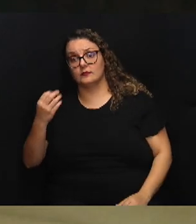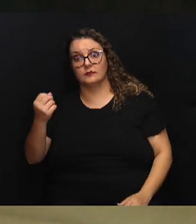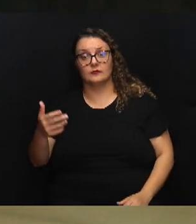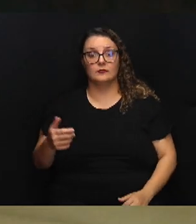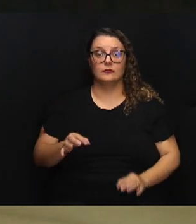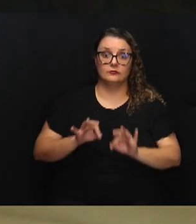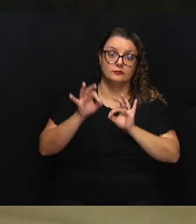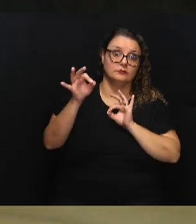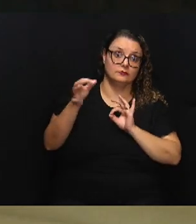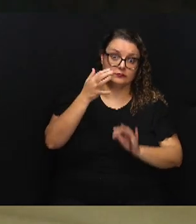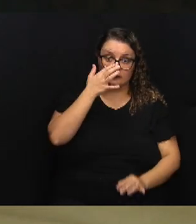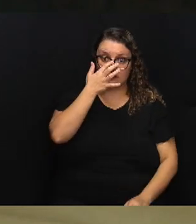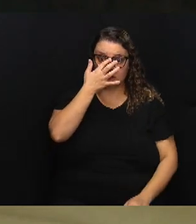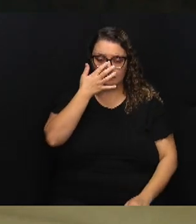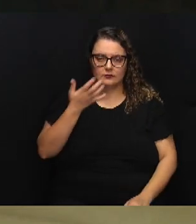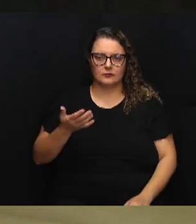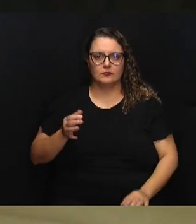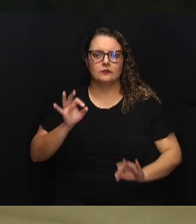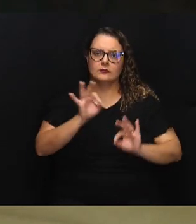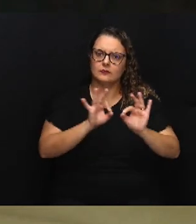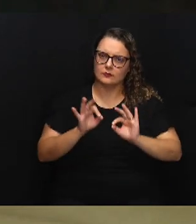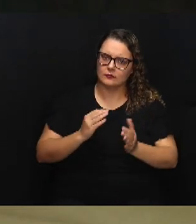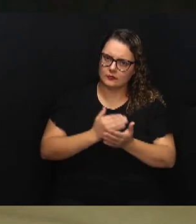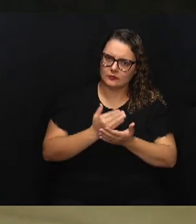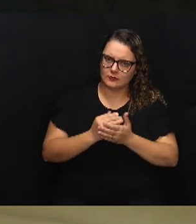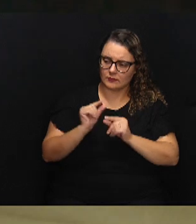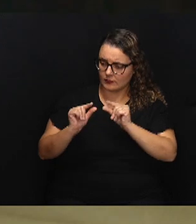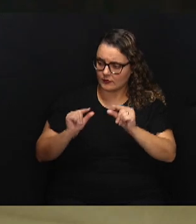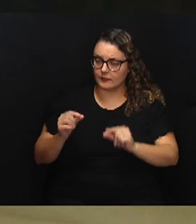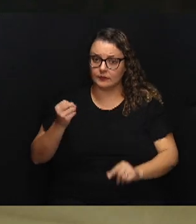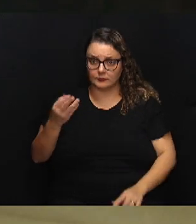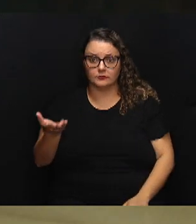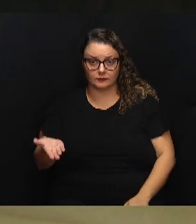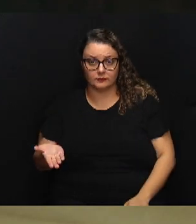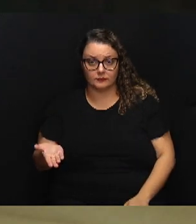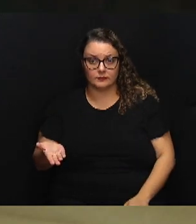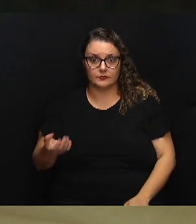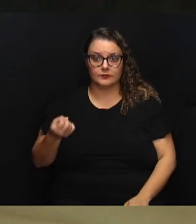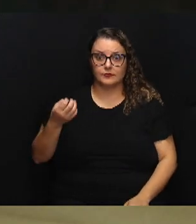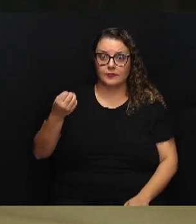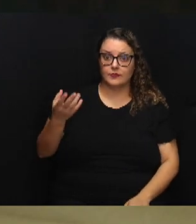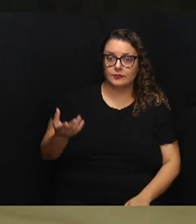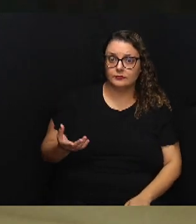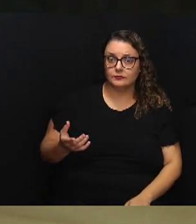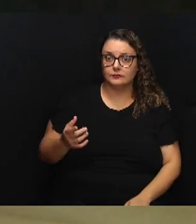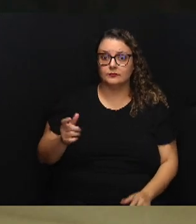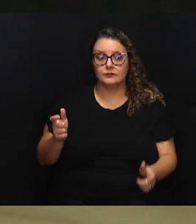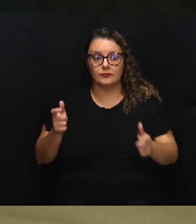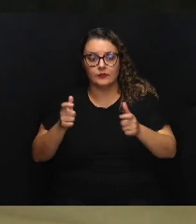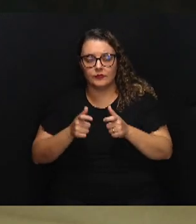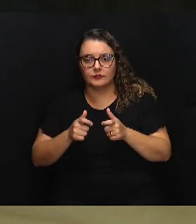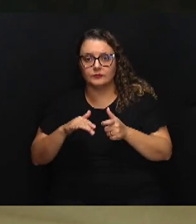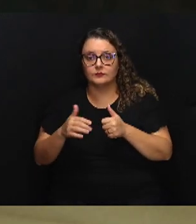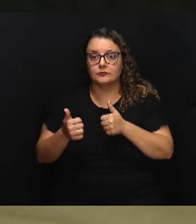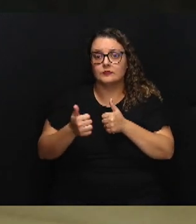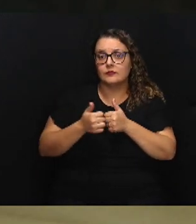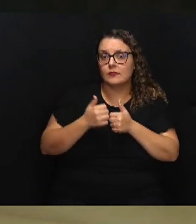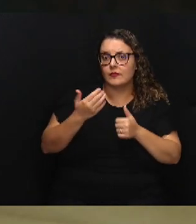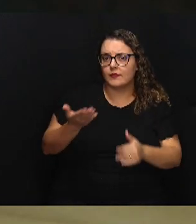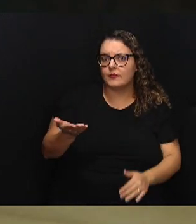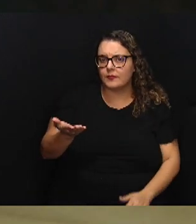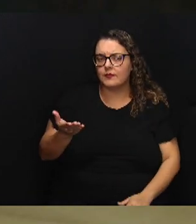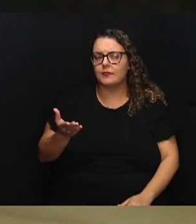mais longa, né, se programe para iniciar com pequenas viagens, né, com viagens mais curtas, mais próximas a você,